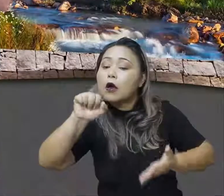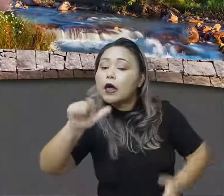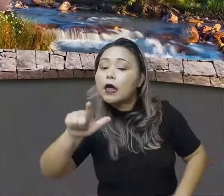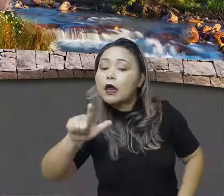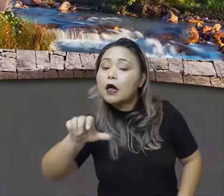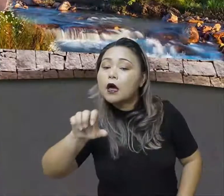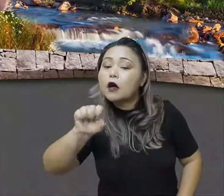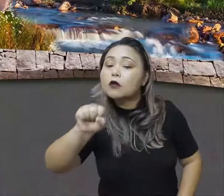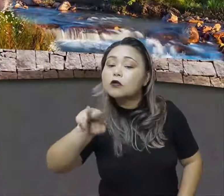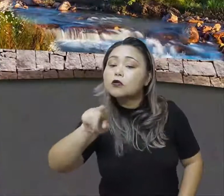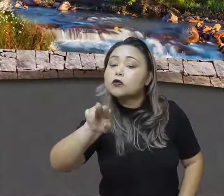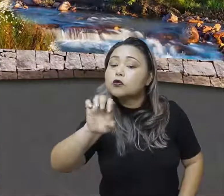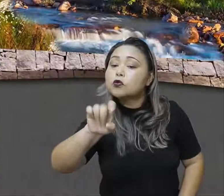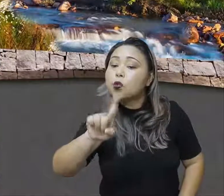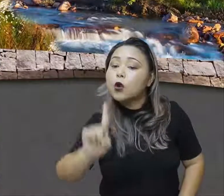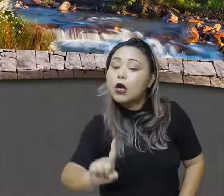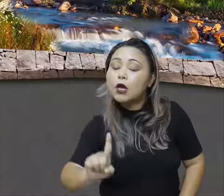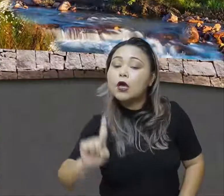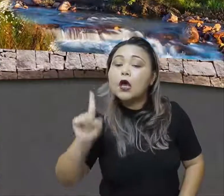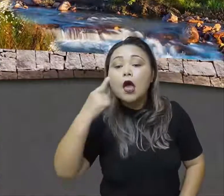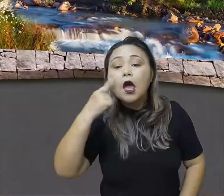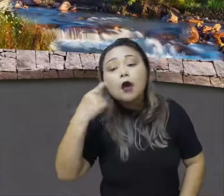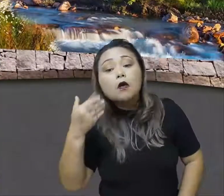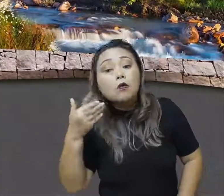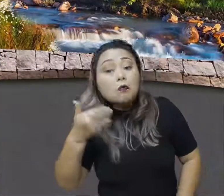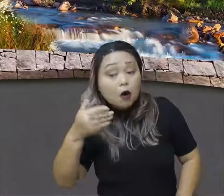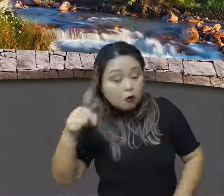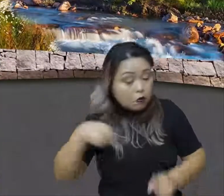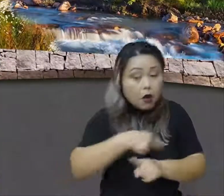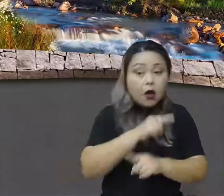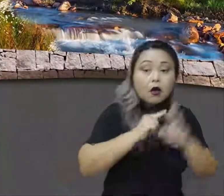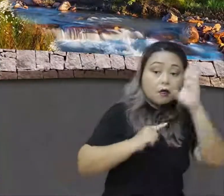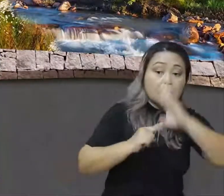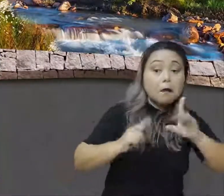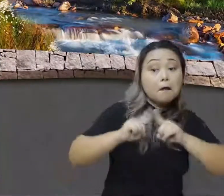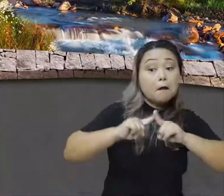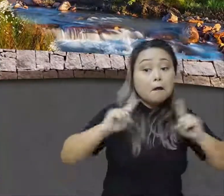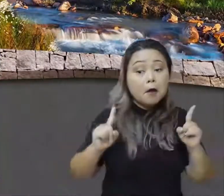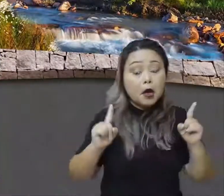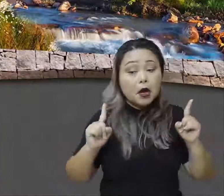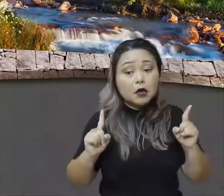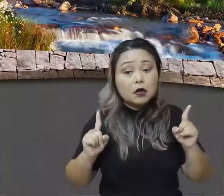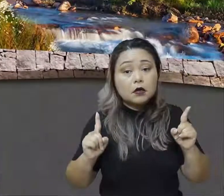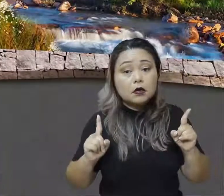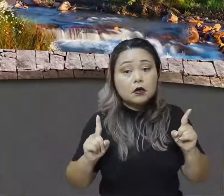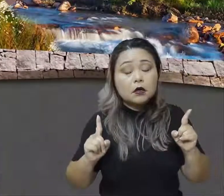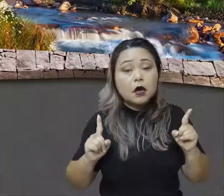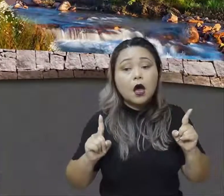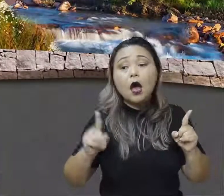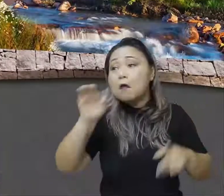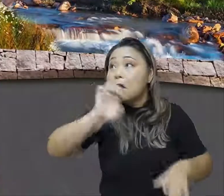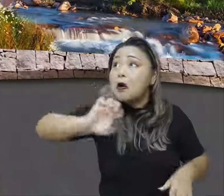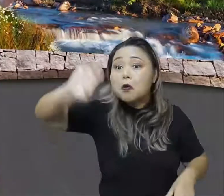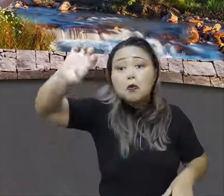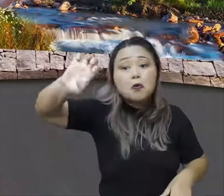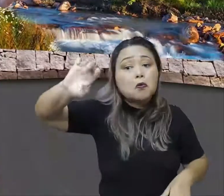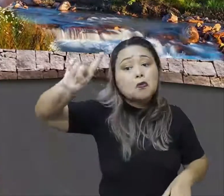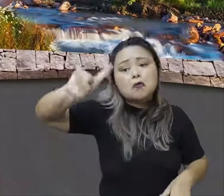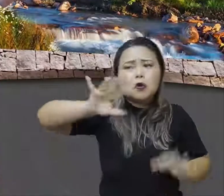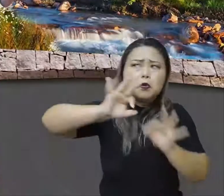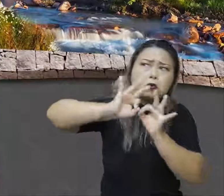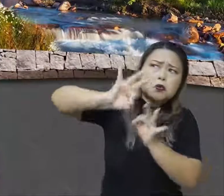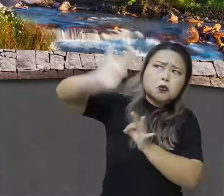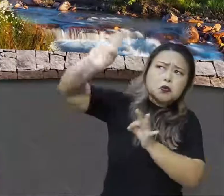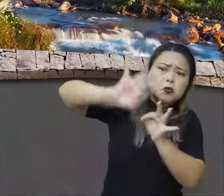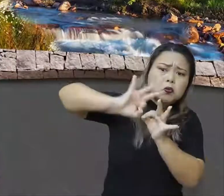Suez. Se for para vir para o Brasil, tudo bem. Mas para a Europa é muito